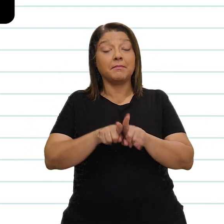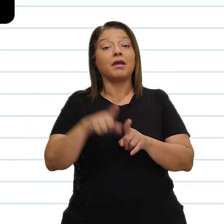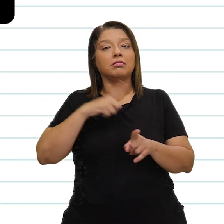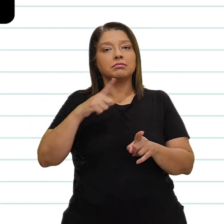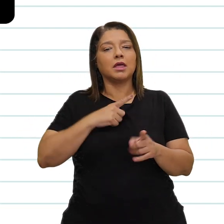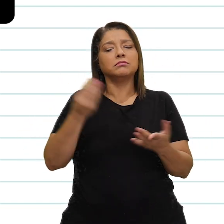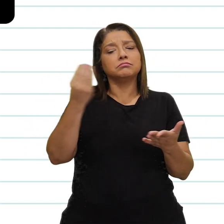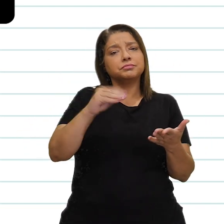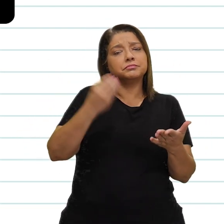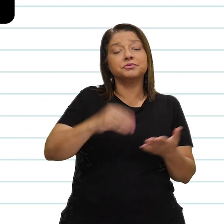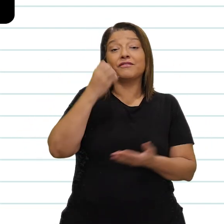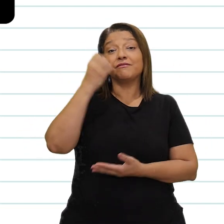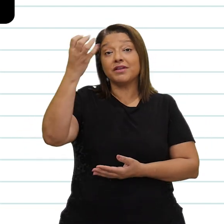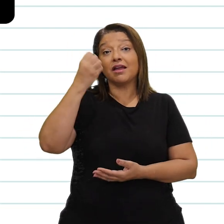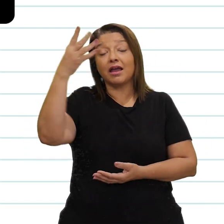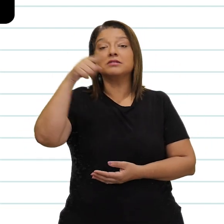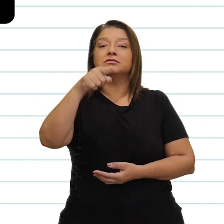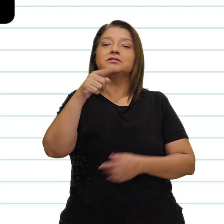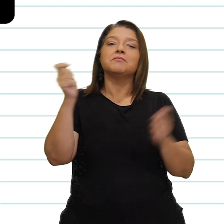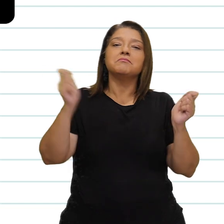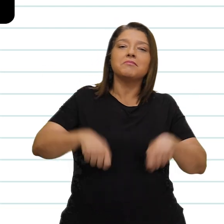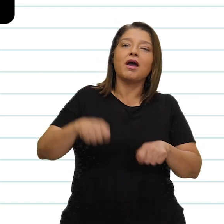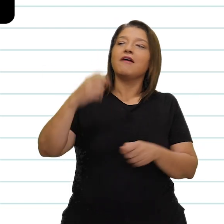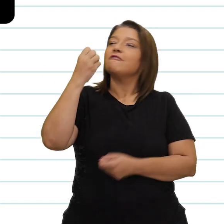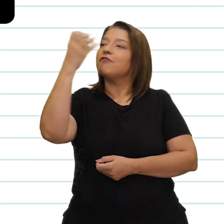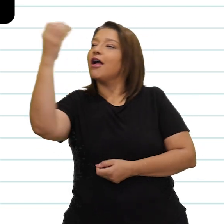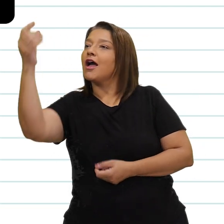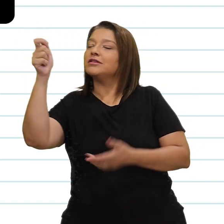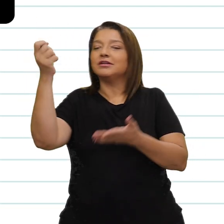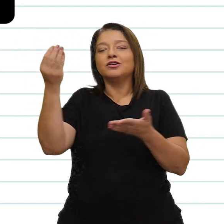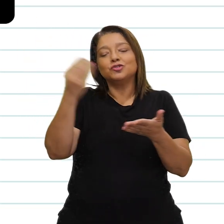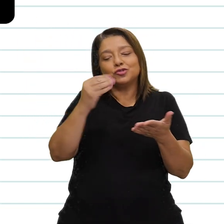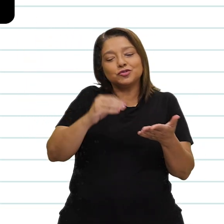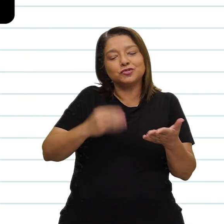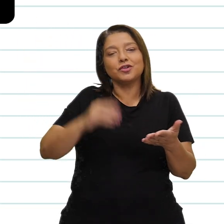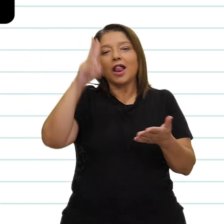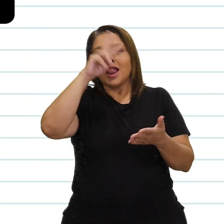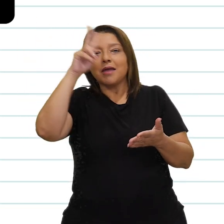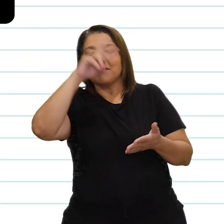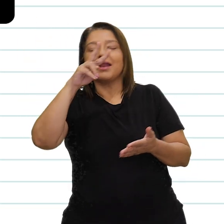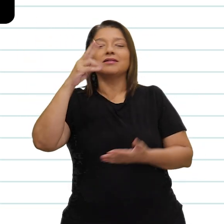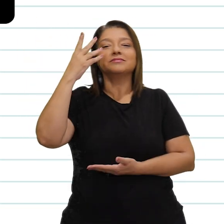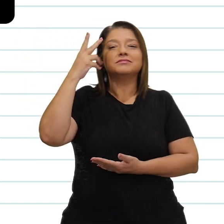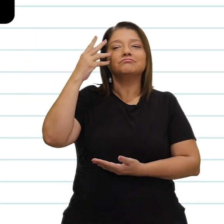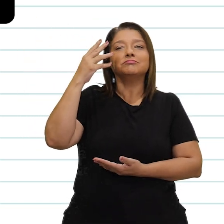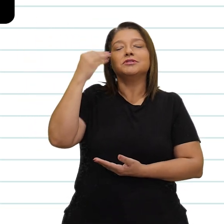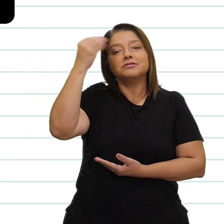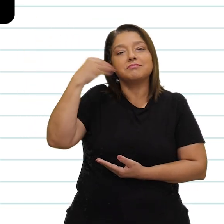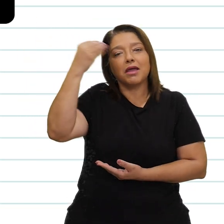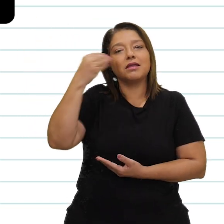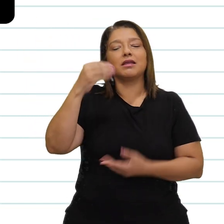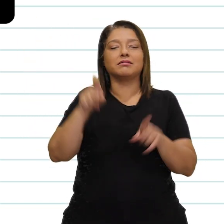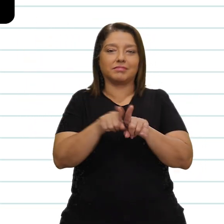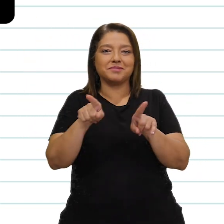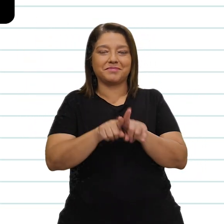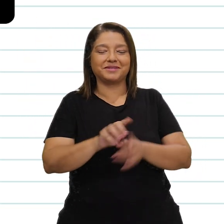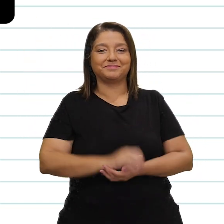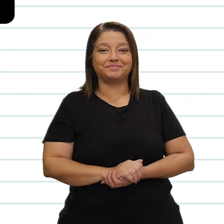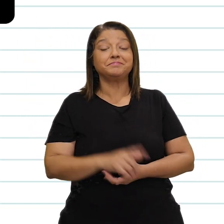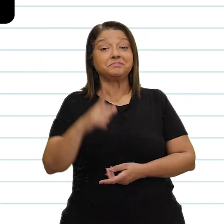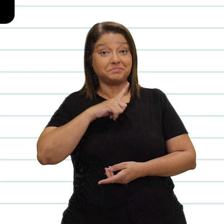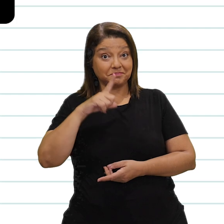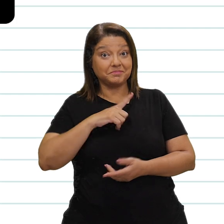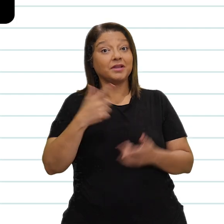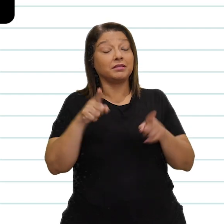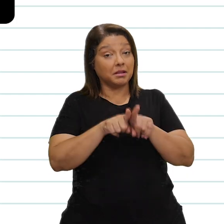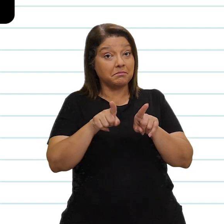viagens, uma forma de documentar suas viagens capturando memórias e experiências. O diário de sonhos é